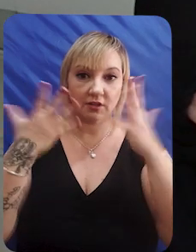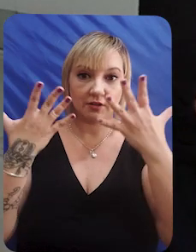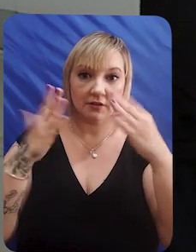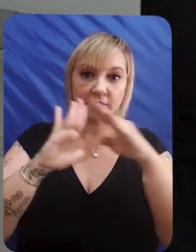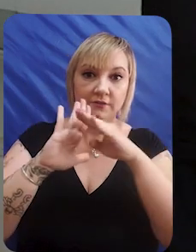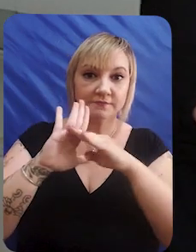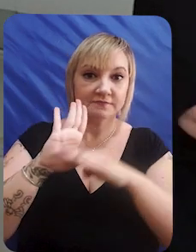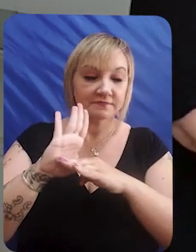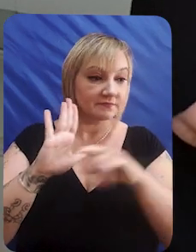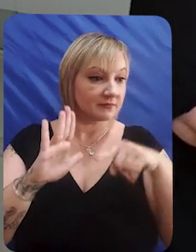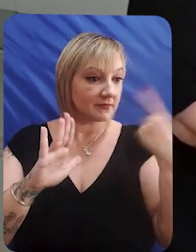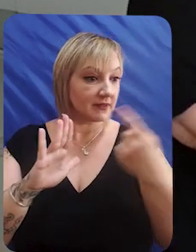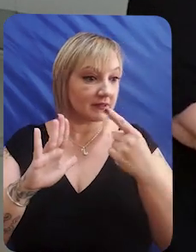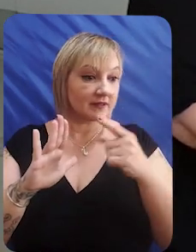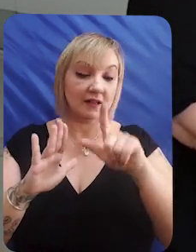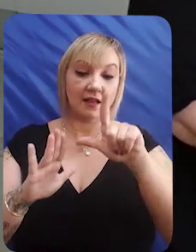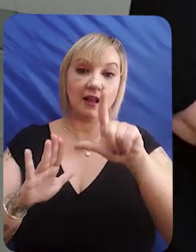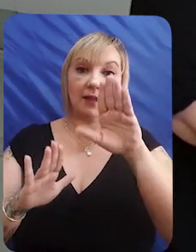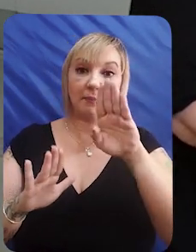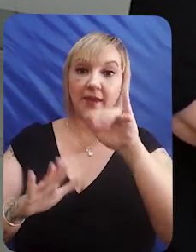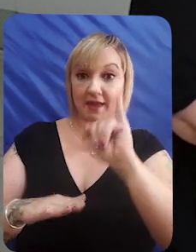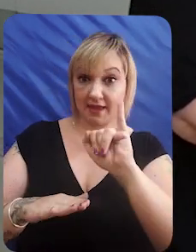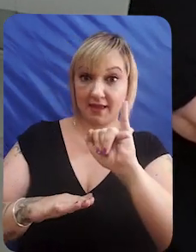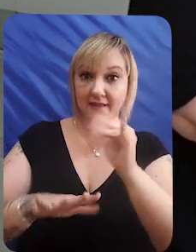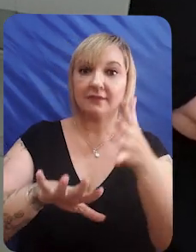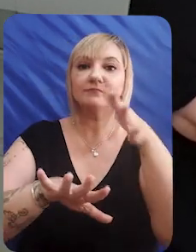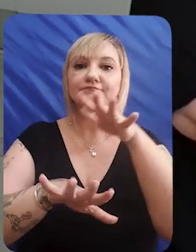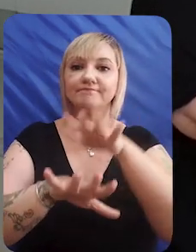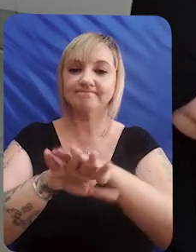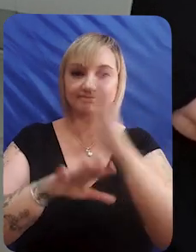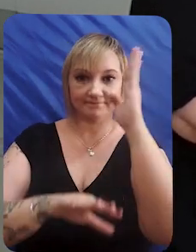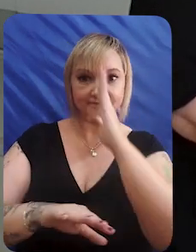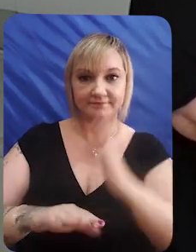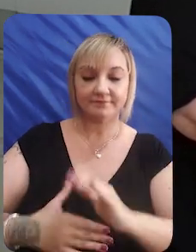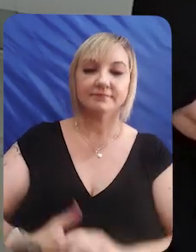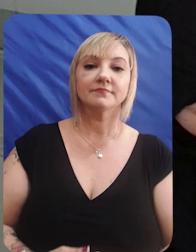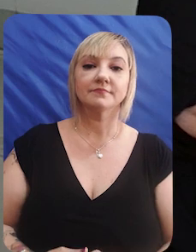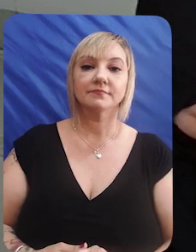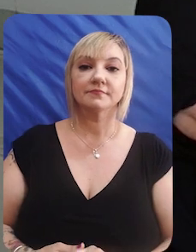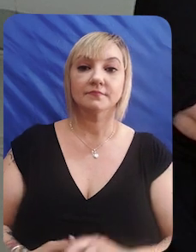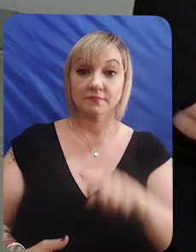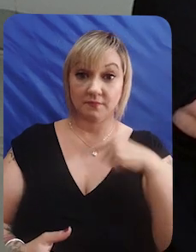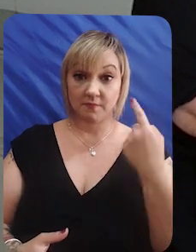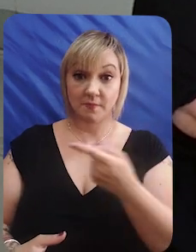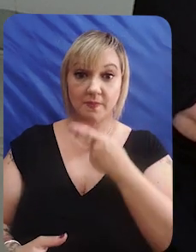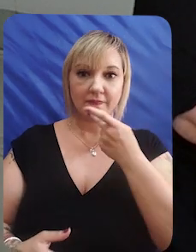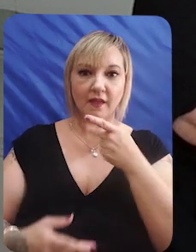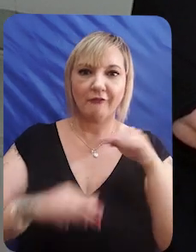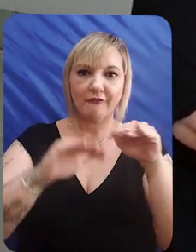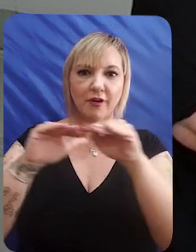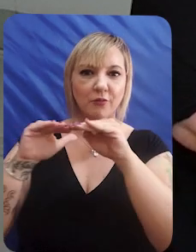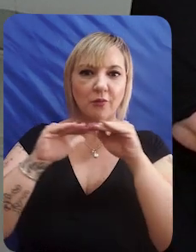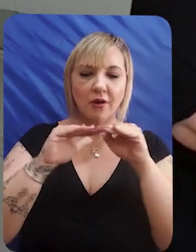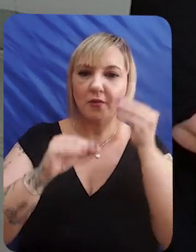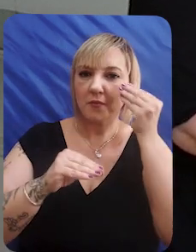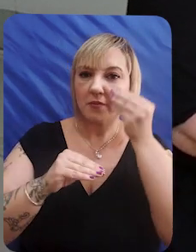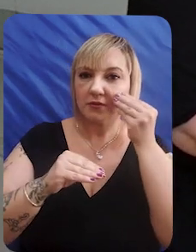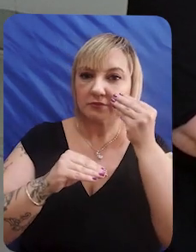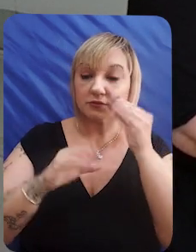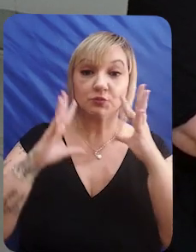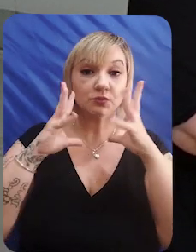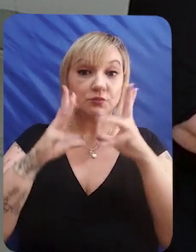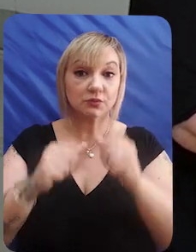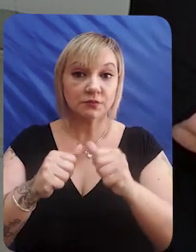Porque, assim, nós temos a LBI, que é a Lei Brasileira de Inclusão. E a gente fala de igualdade de oportunidade